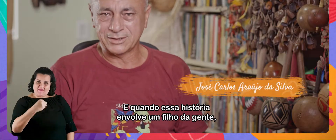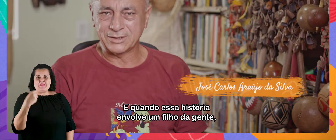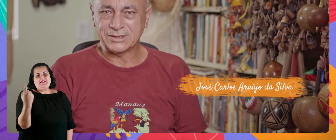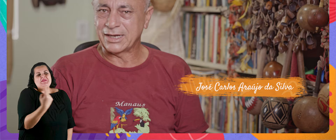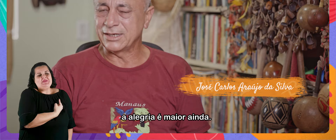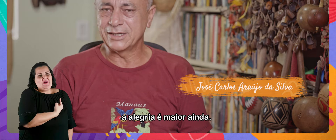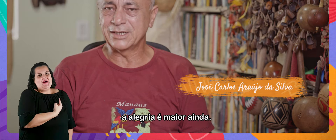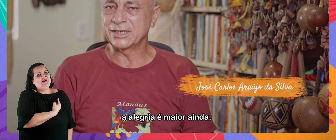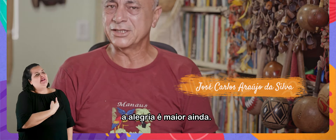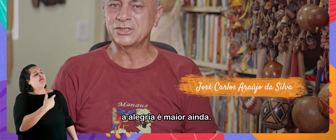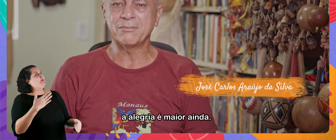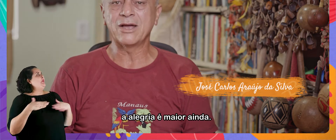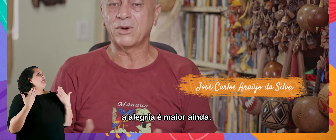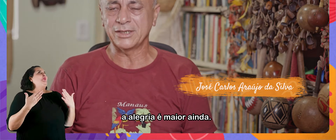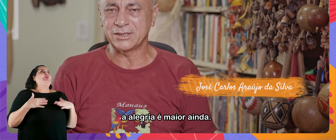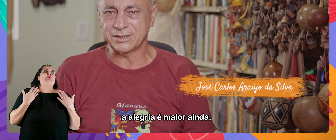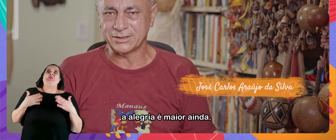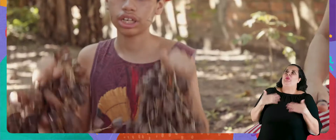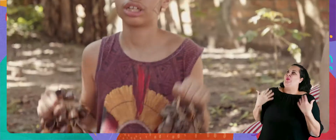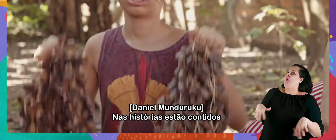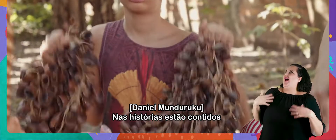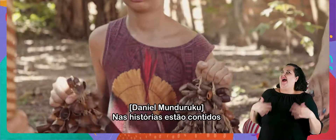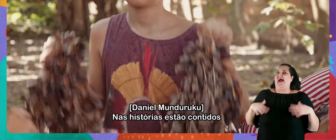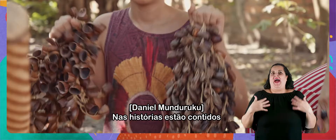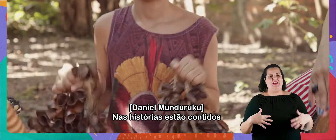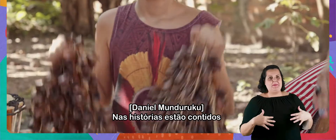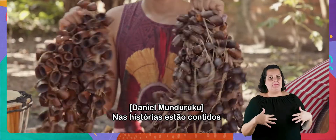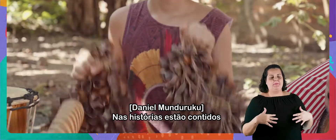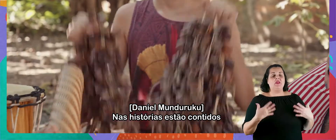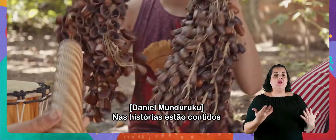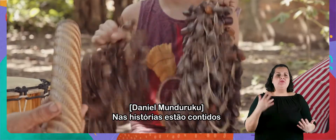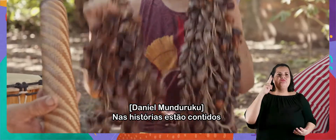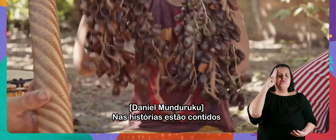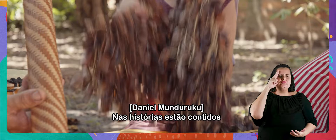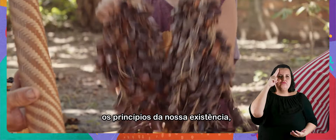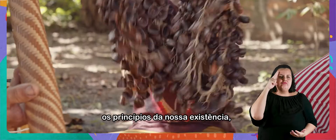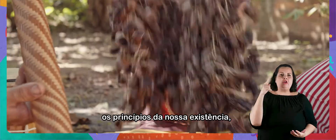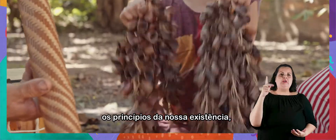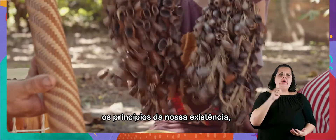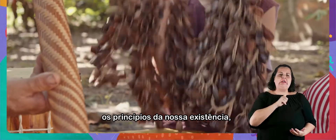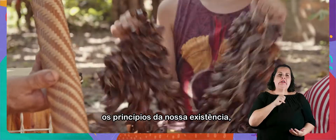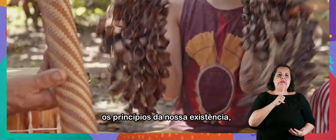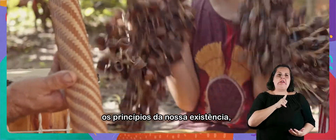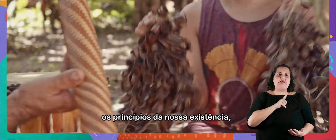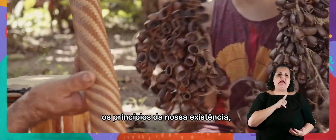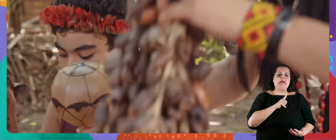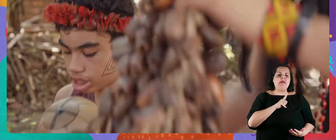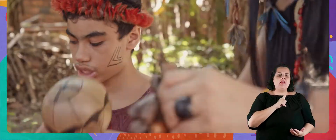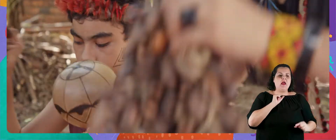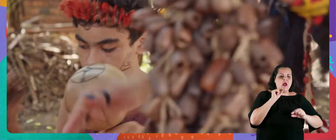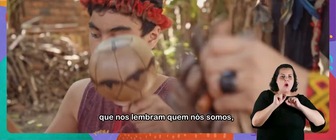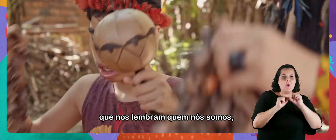né? A alegria da gente é maior ainda, né? Nas histórias estão contidos os princípios da nossa